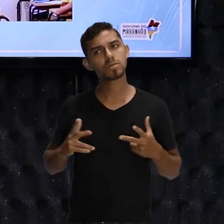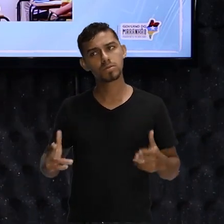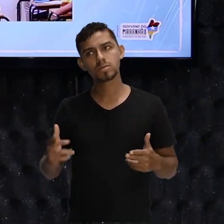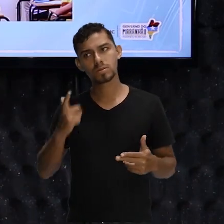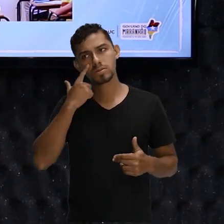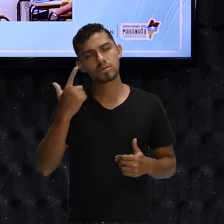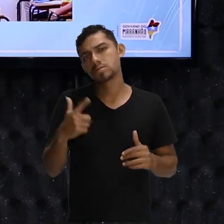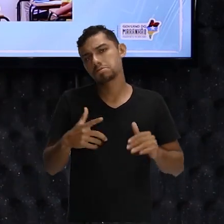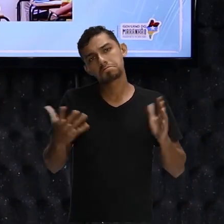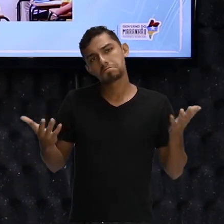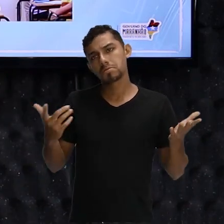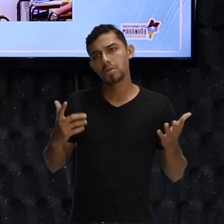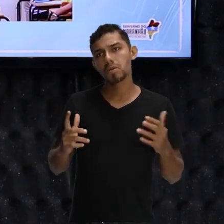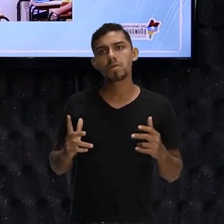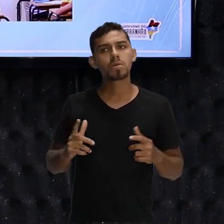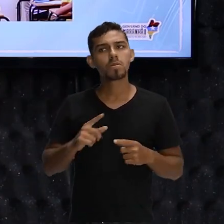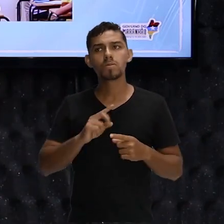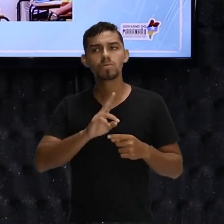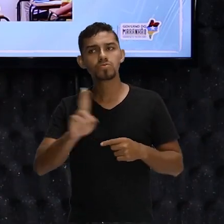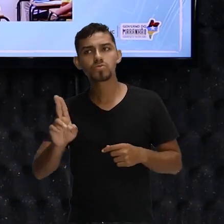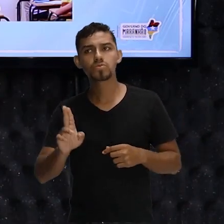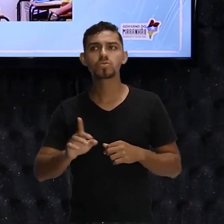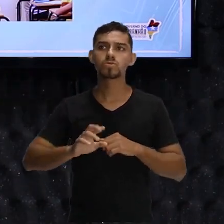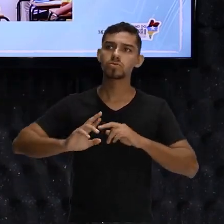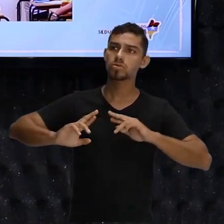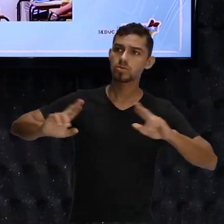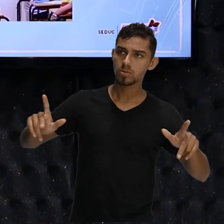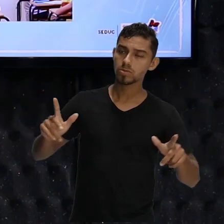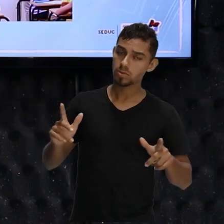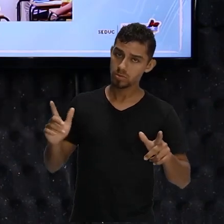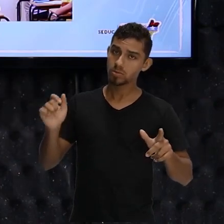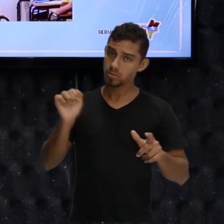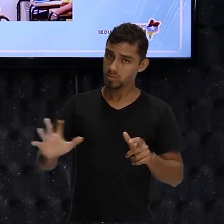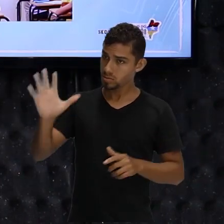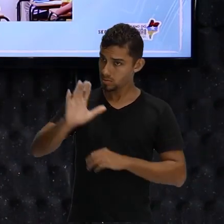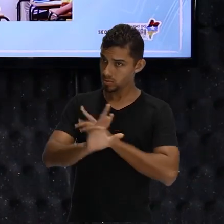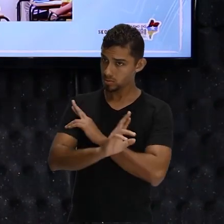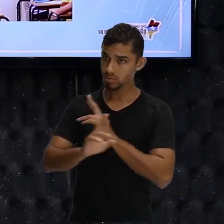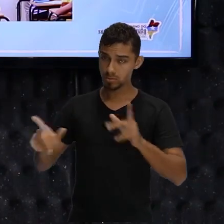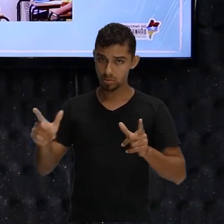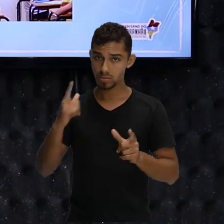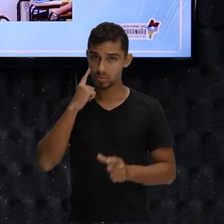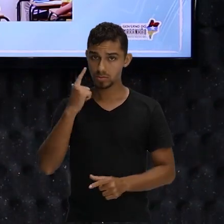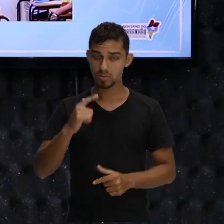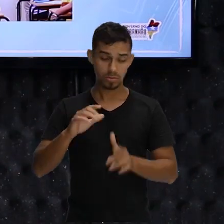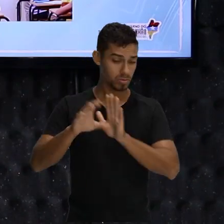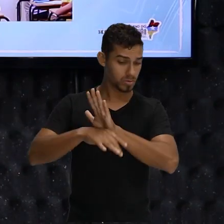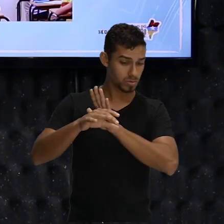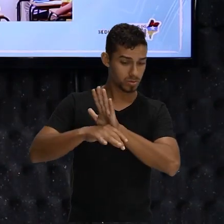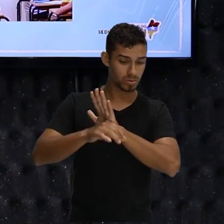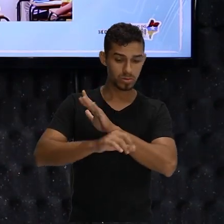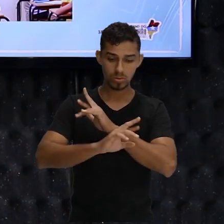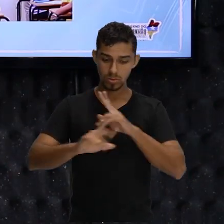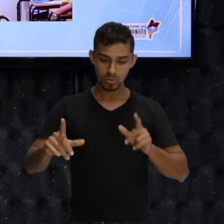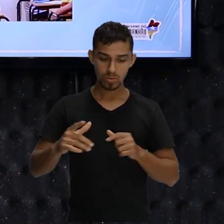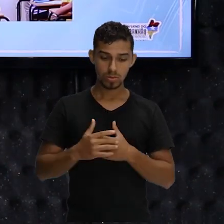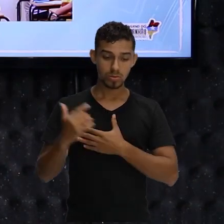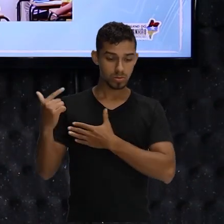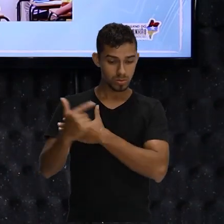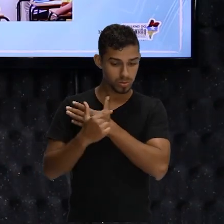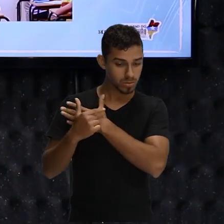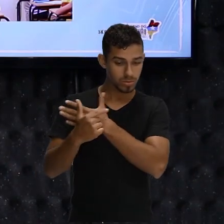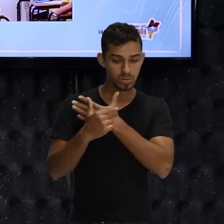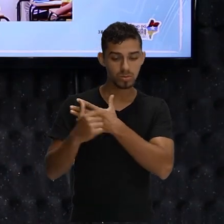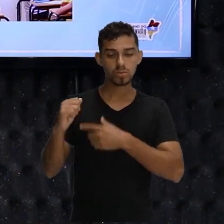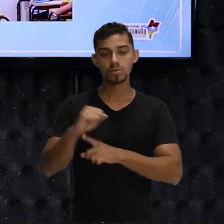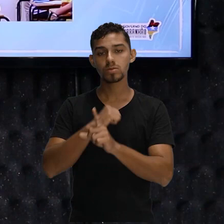coisa, provavelmente teria o mesmo nome. Tem nomes diferentes, geralmente é uma coisa diferente, é um conceito diferente. Papéis